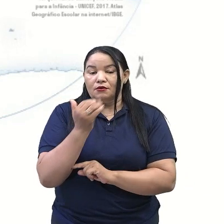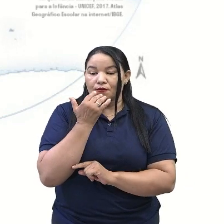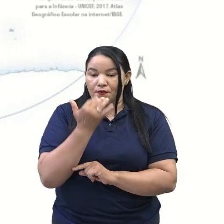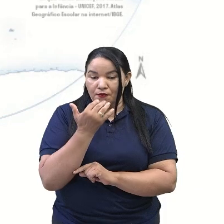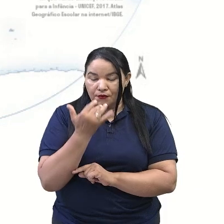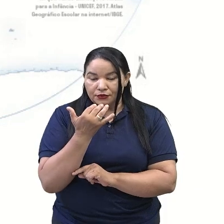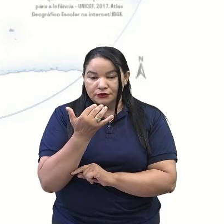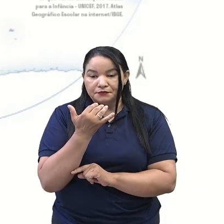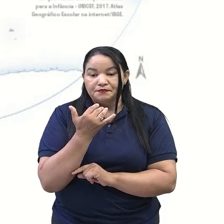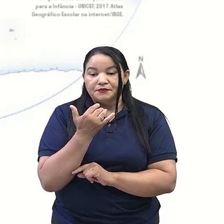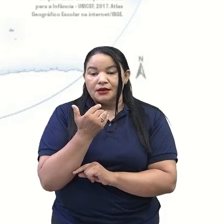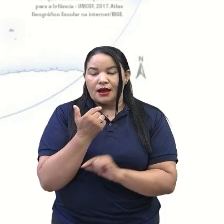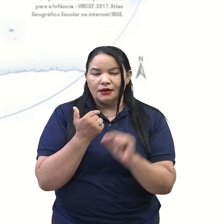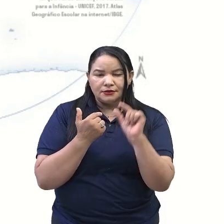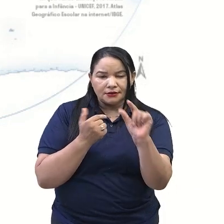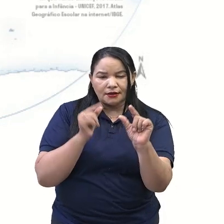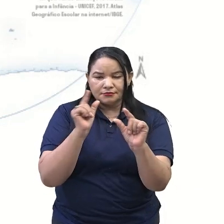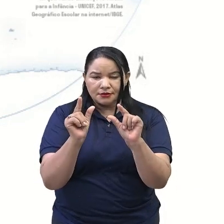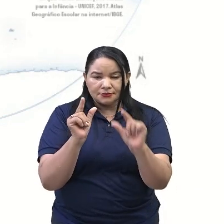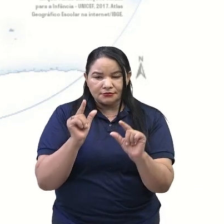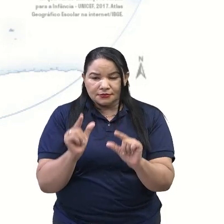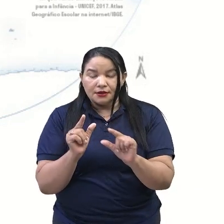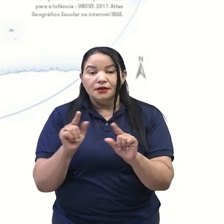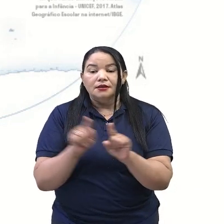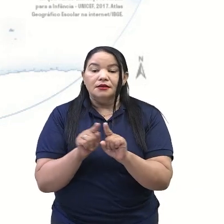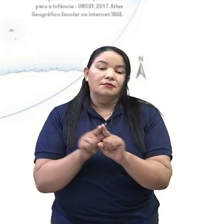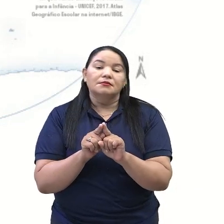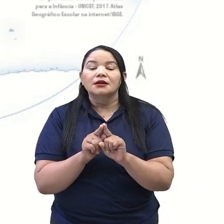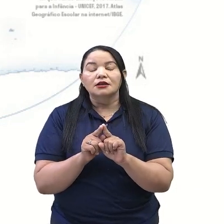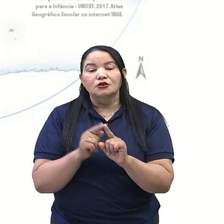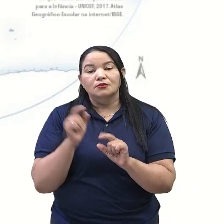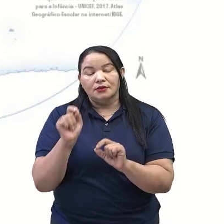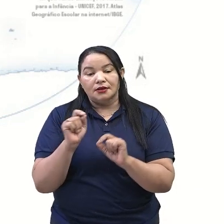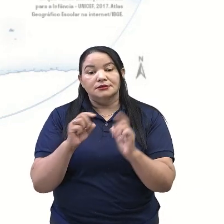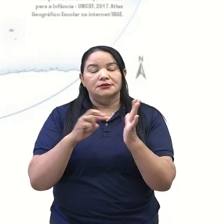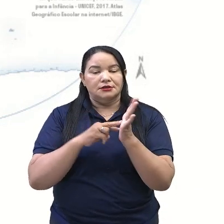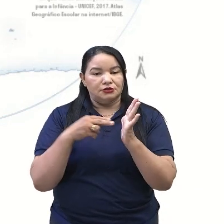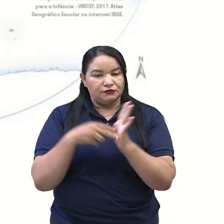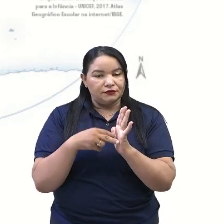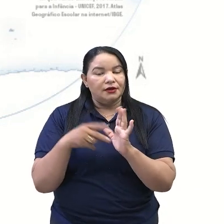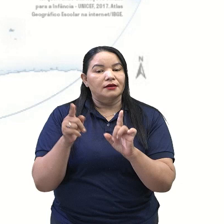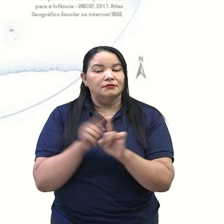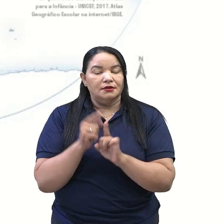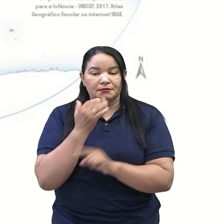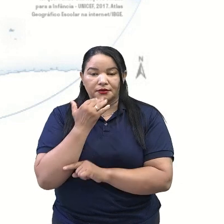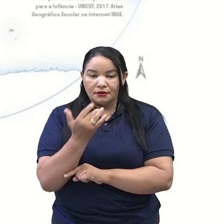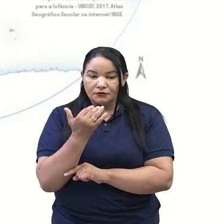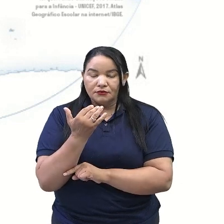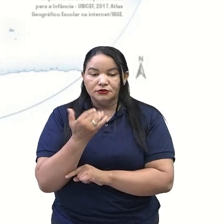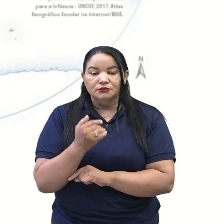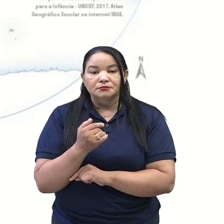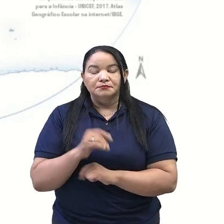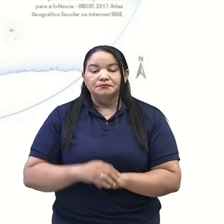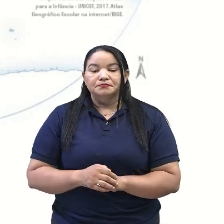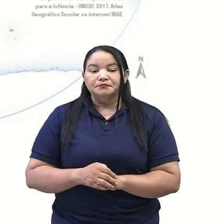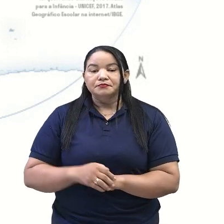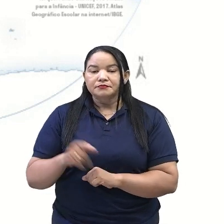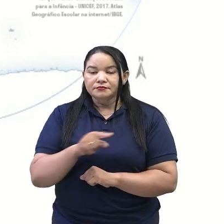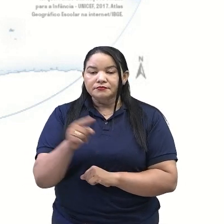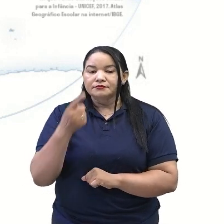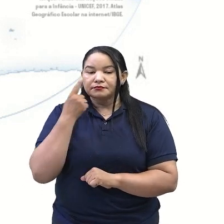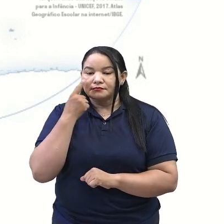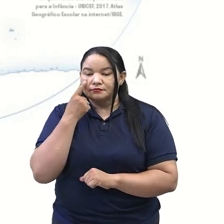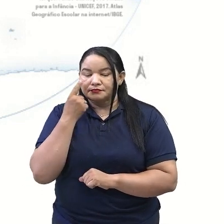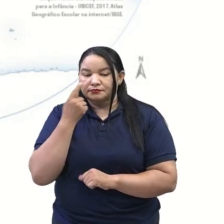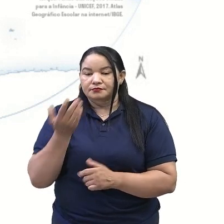ali, a legenda trazendo as cores e o significado dessas cores no nosso mapa, conforme vocês vão